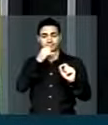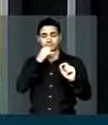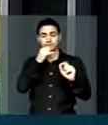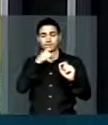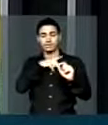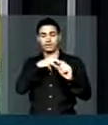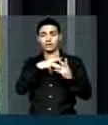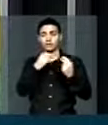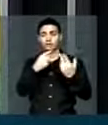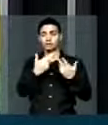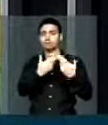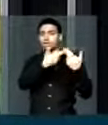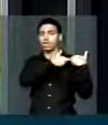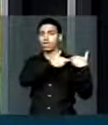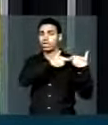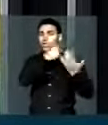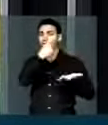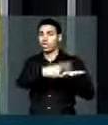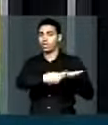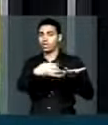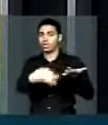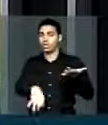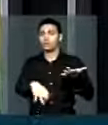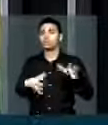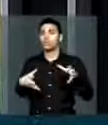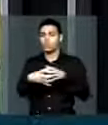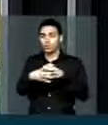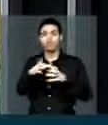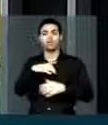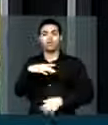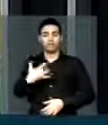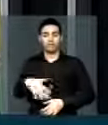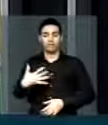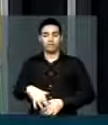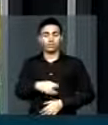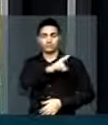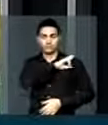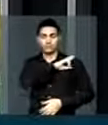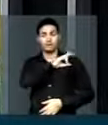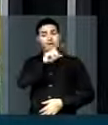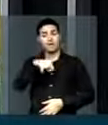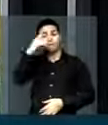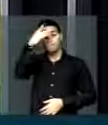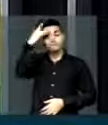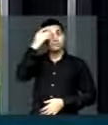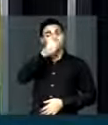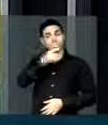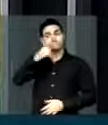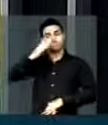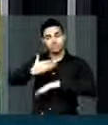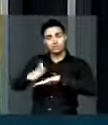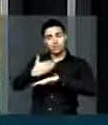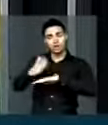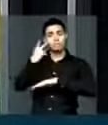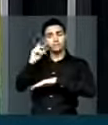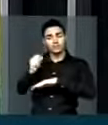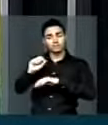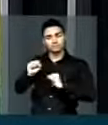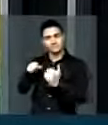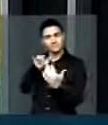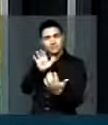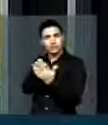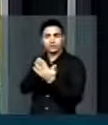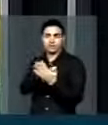de comprometimento e profissionalismo da categoria. São pessoas bastante treinadas para enfrentar, como